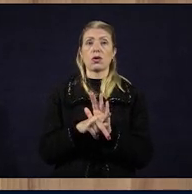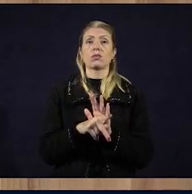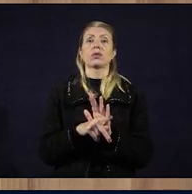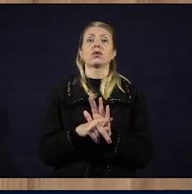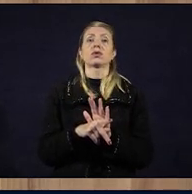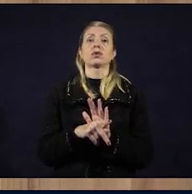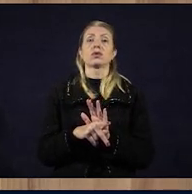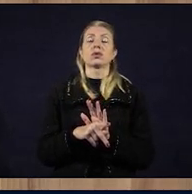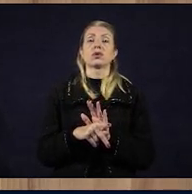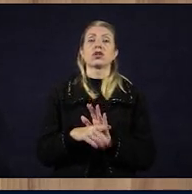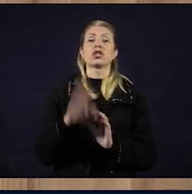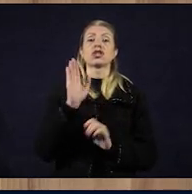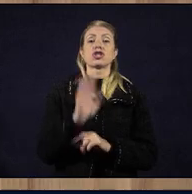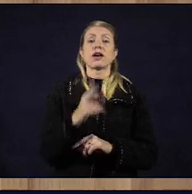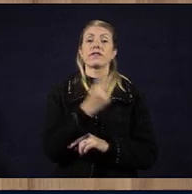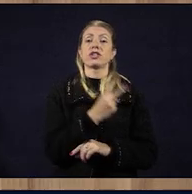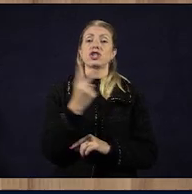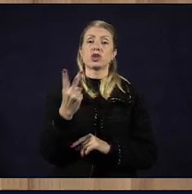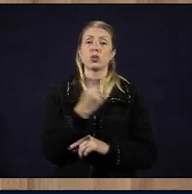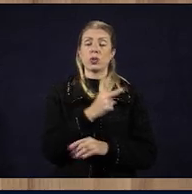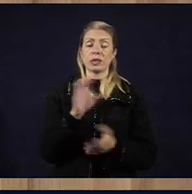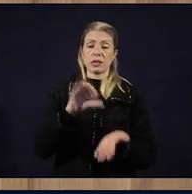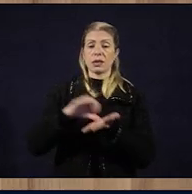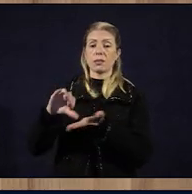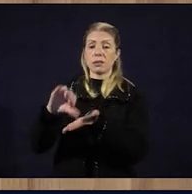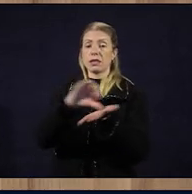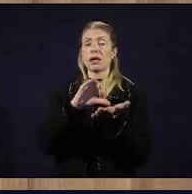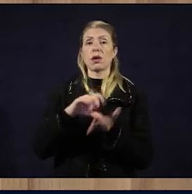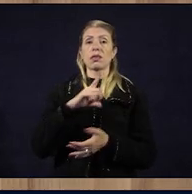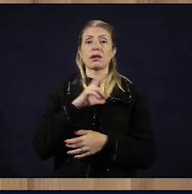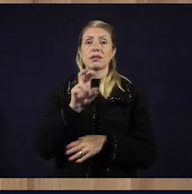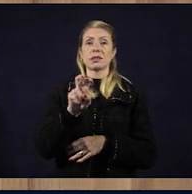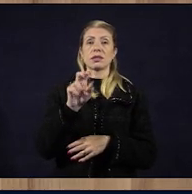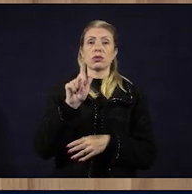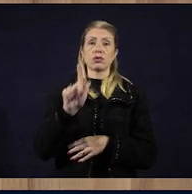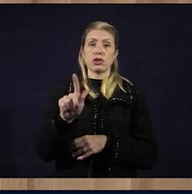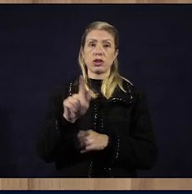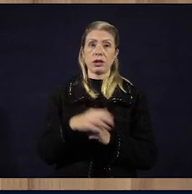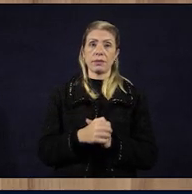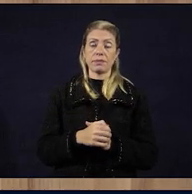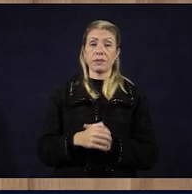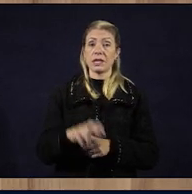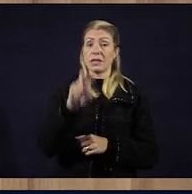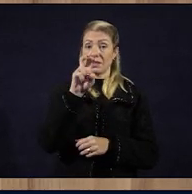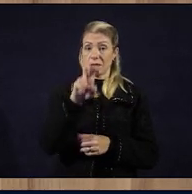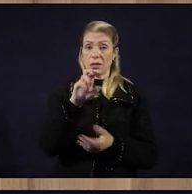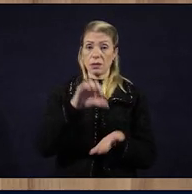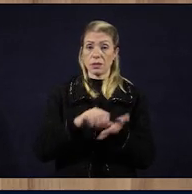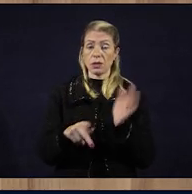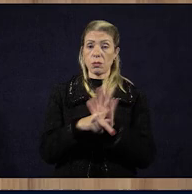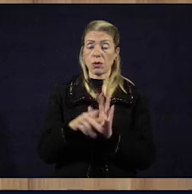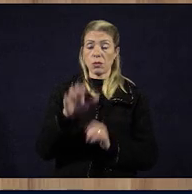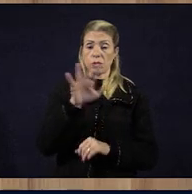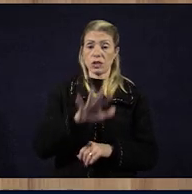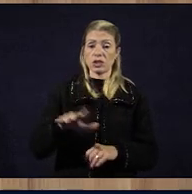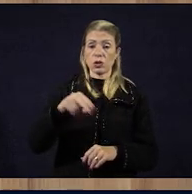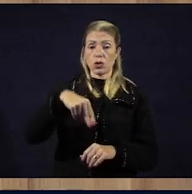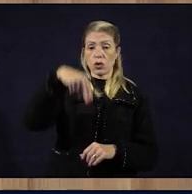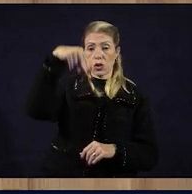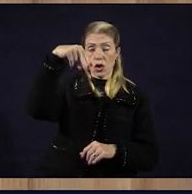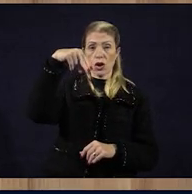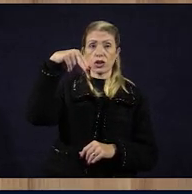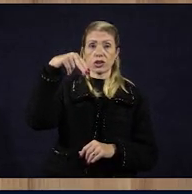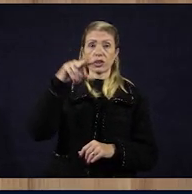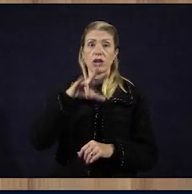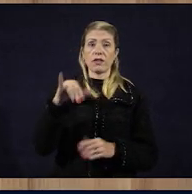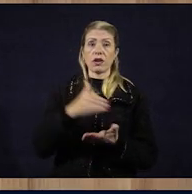27 capitais já são 22 que temos 5g as cinco capitais restantes estão na região norte que vão até Novembro